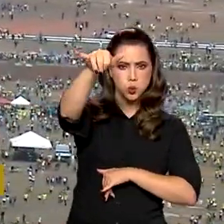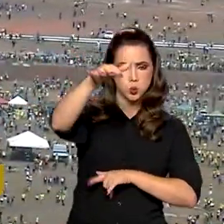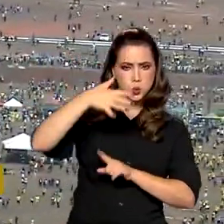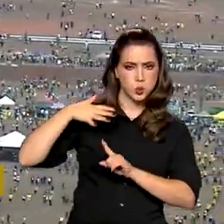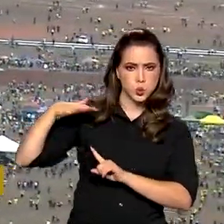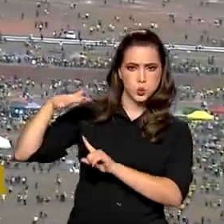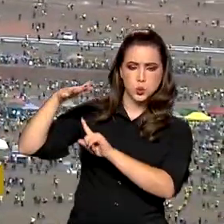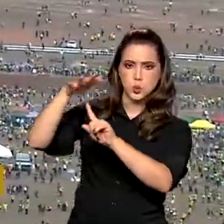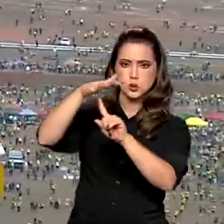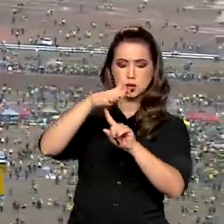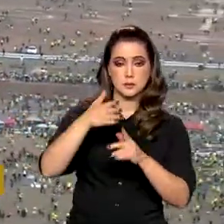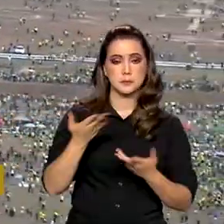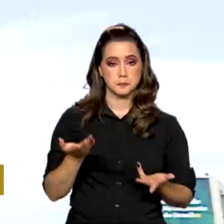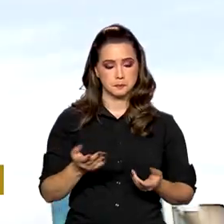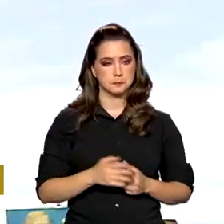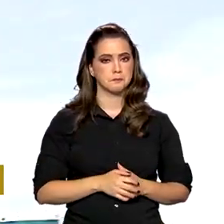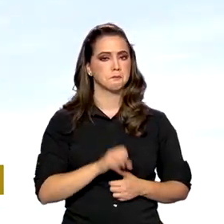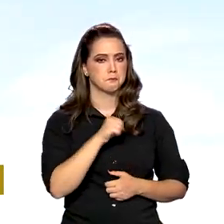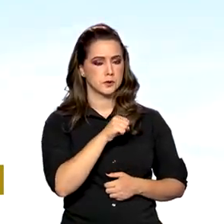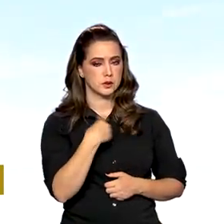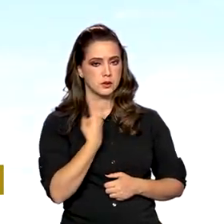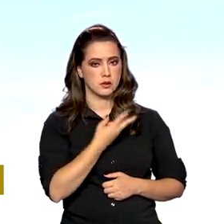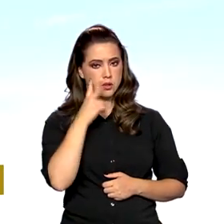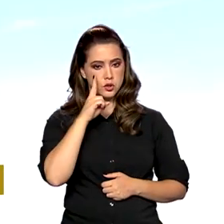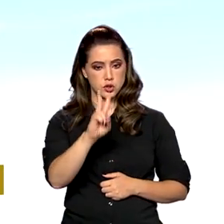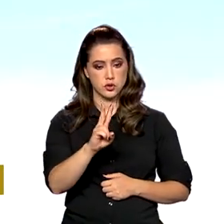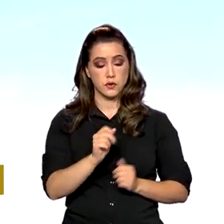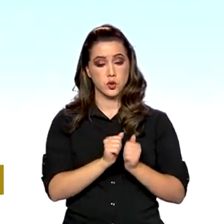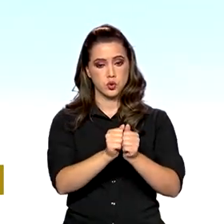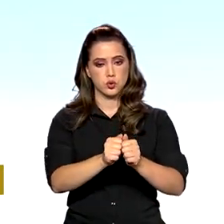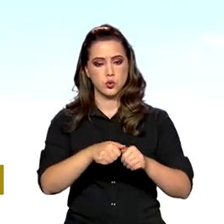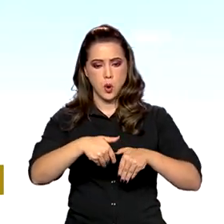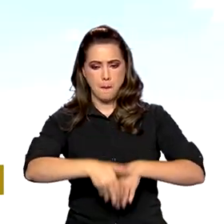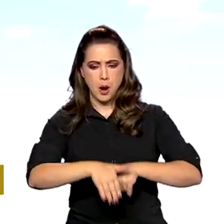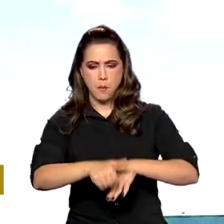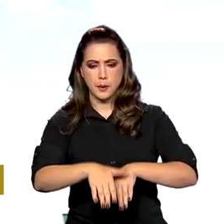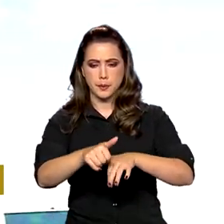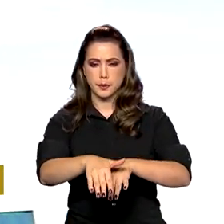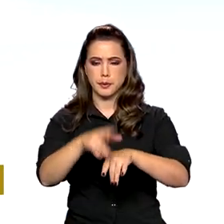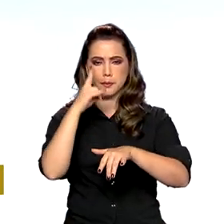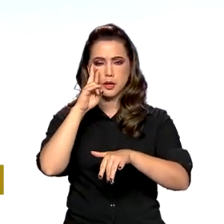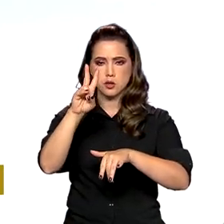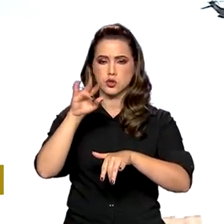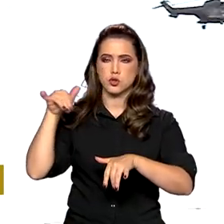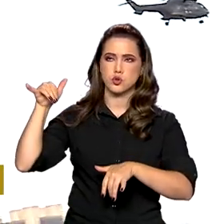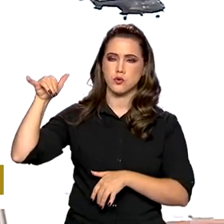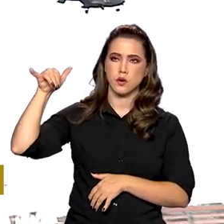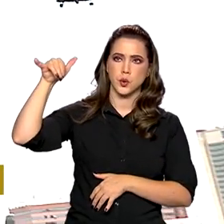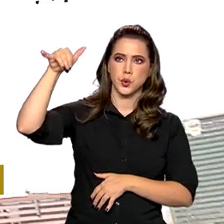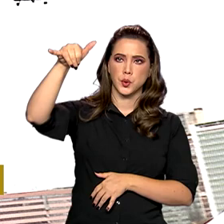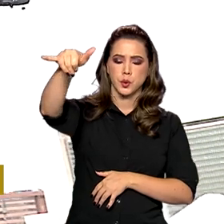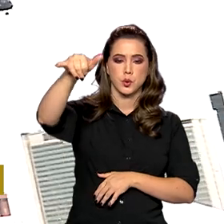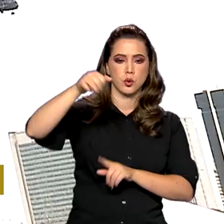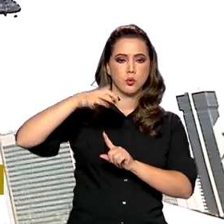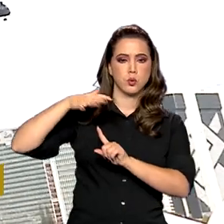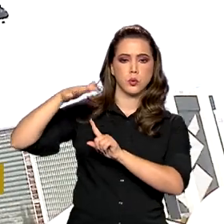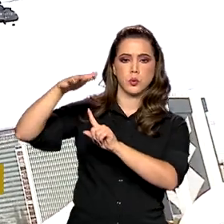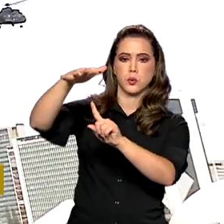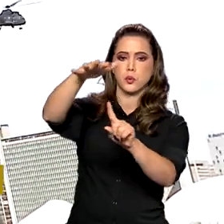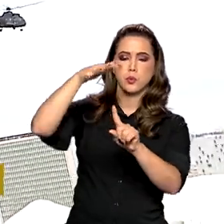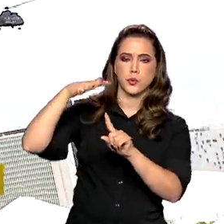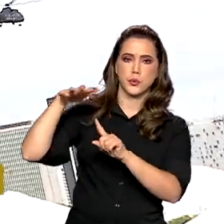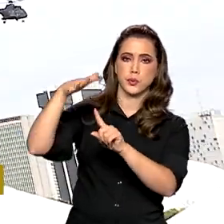desfile? Isso, então acompanhando o desfile terrestre, né? Nós temos agora o desfile aéreo, são 7